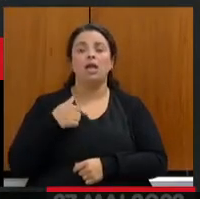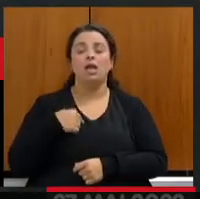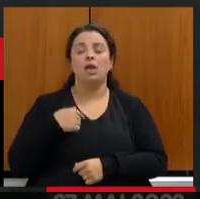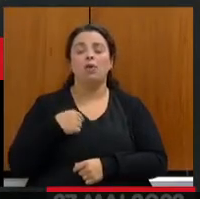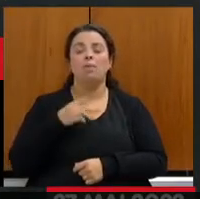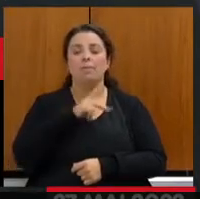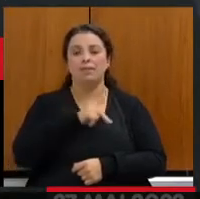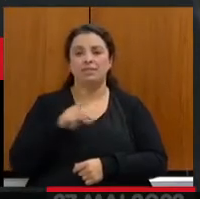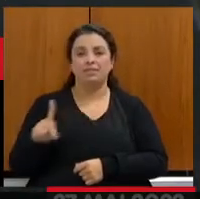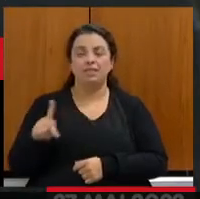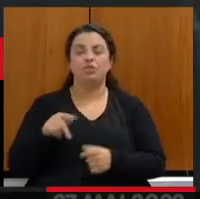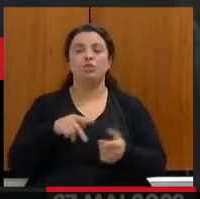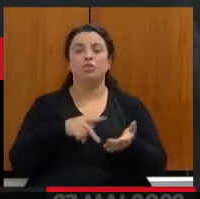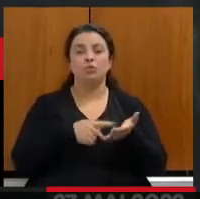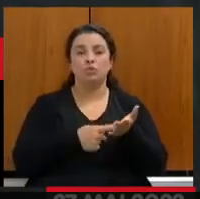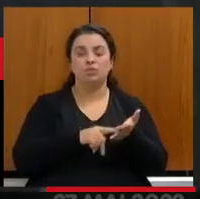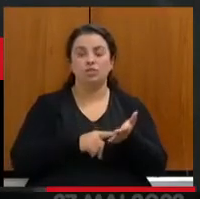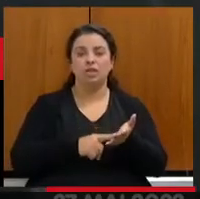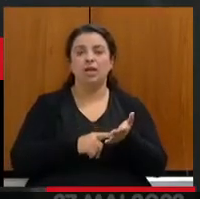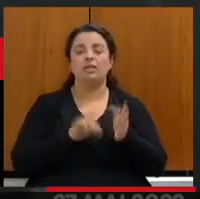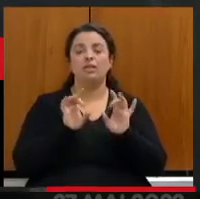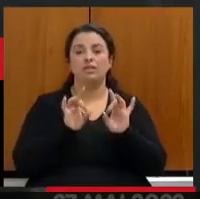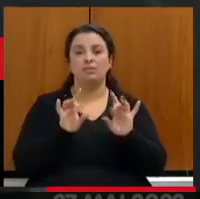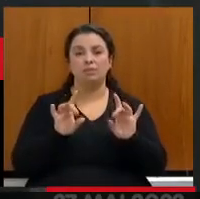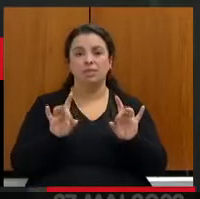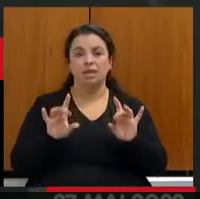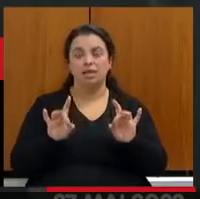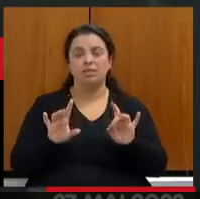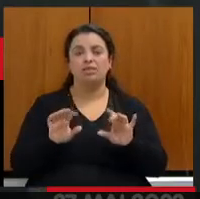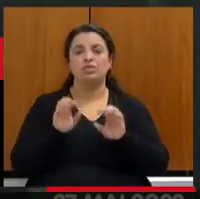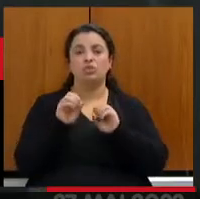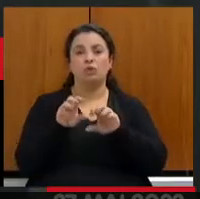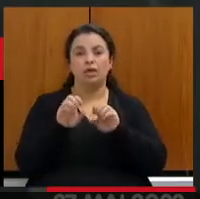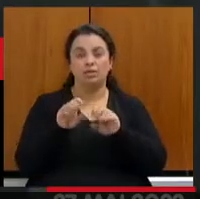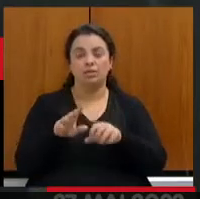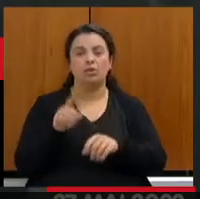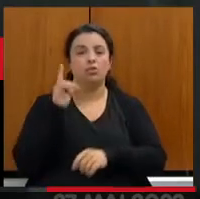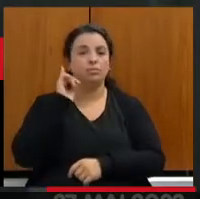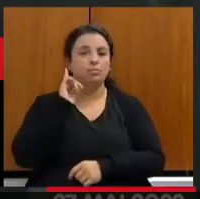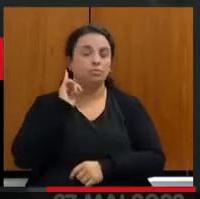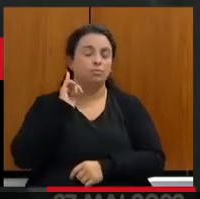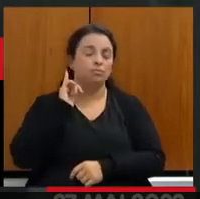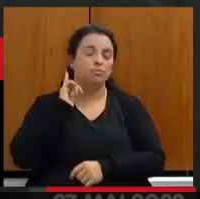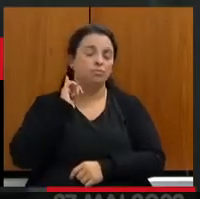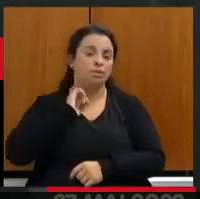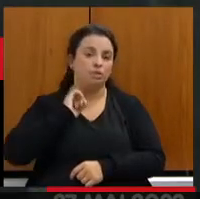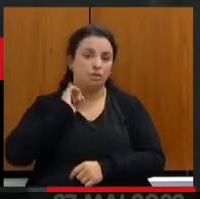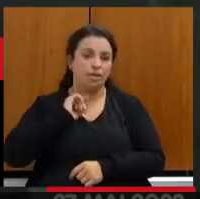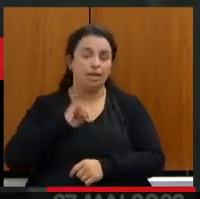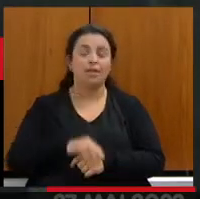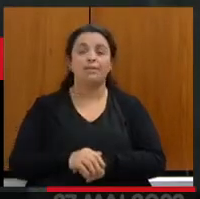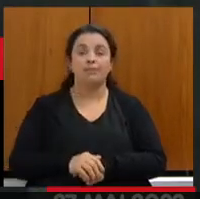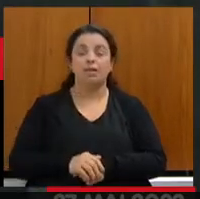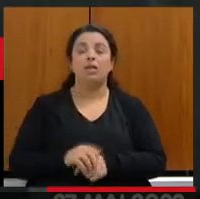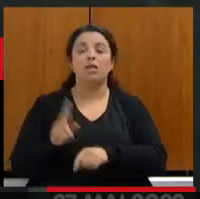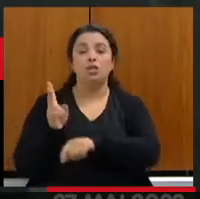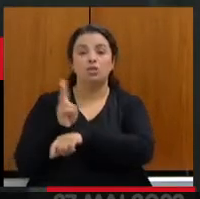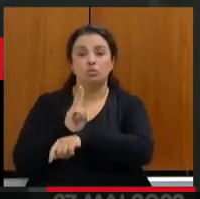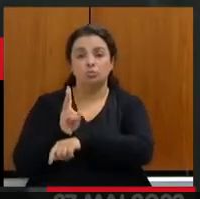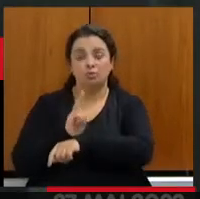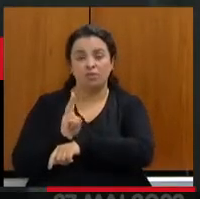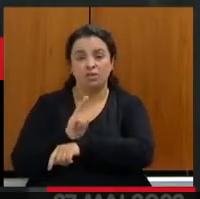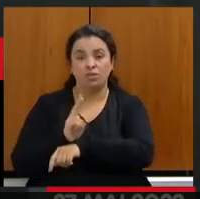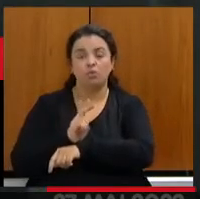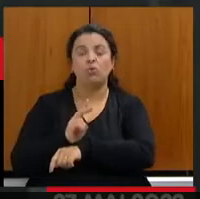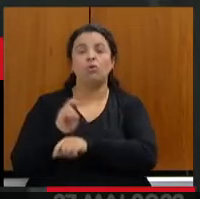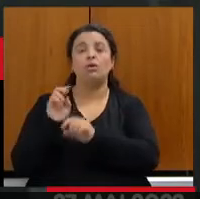dos especialistas em educação de Minas Gerais o Sindesp e supervisora pedagógica da Escola Estadual